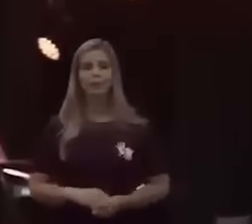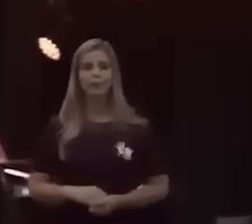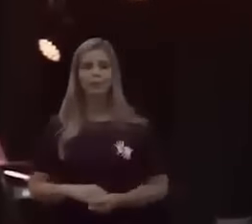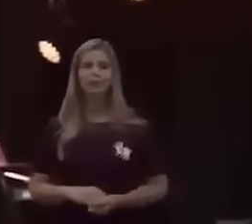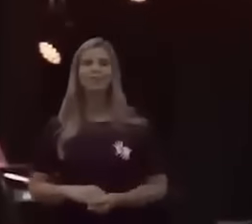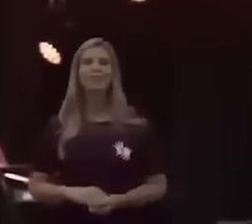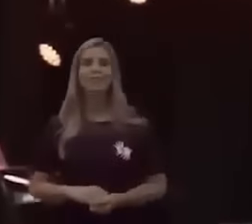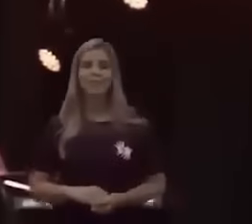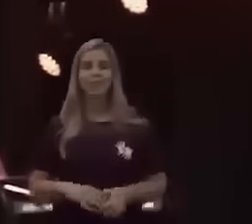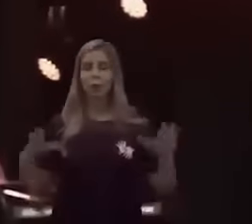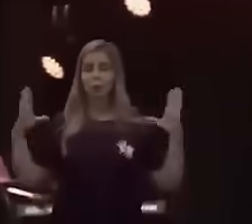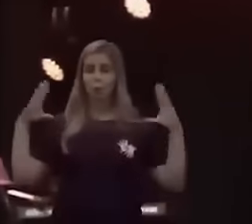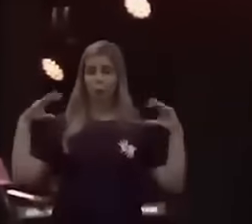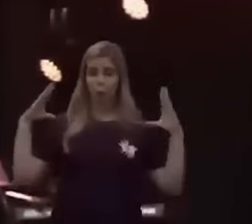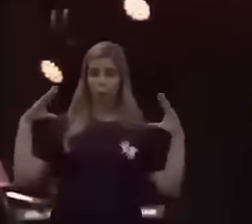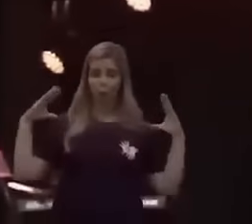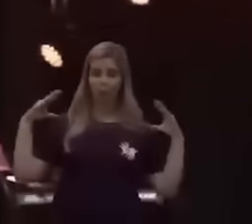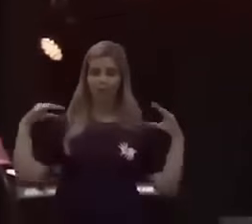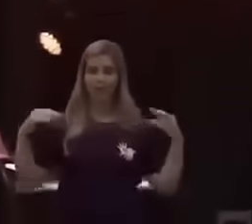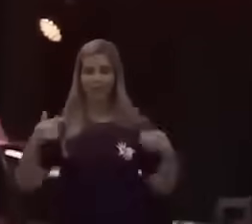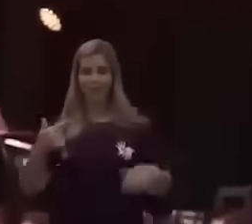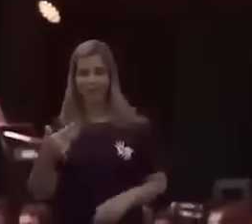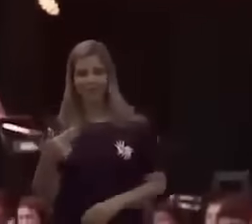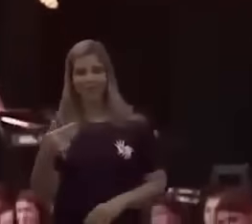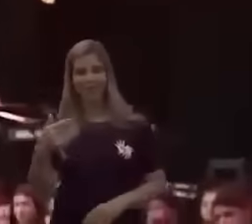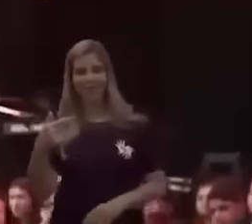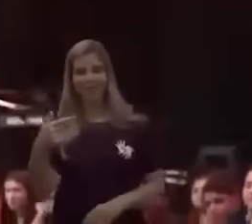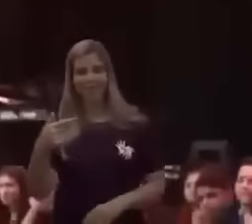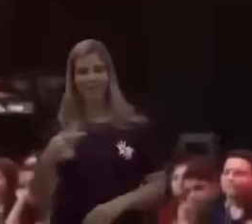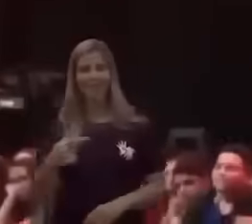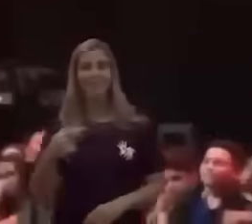de anjos, mais de 72 mil anjos.